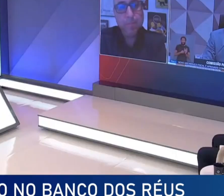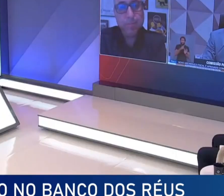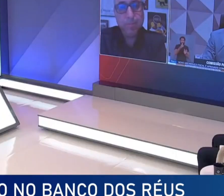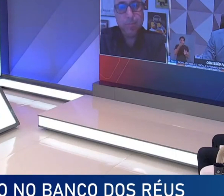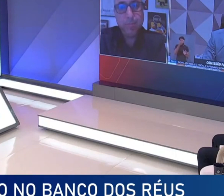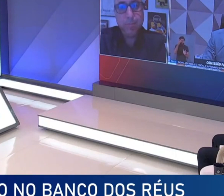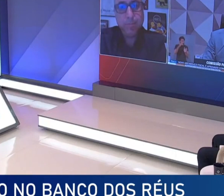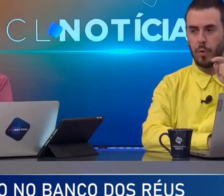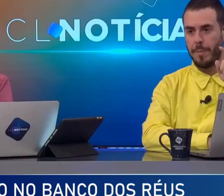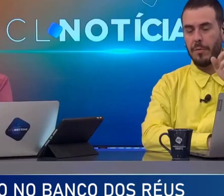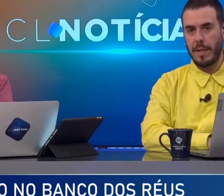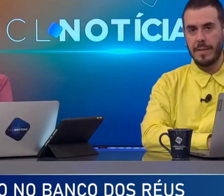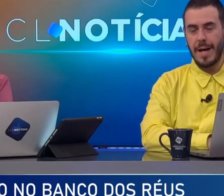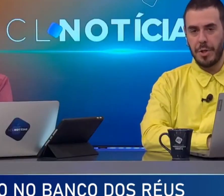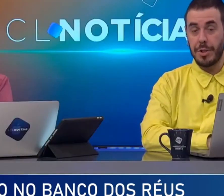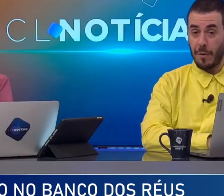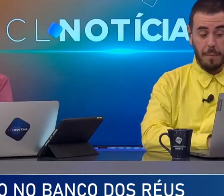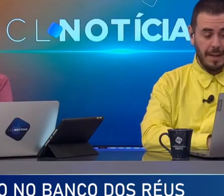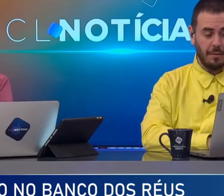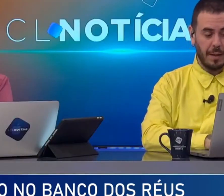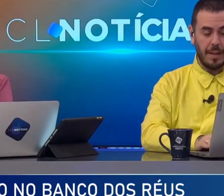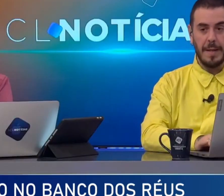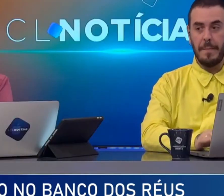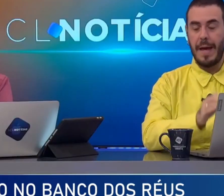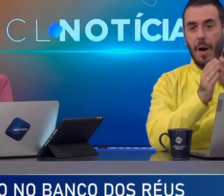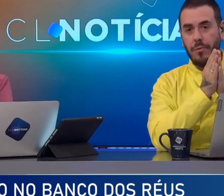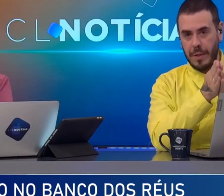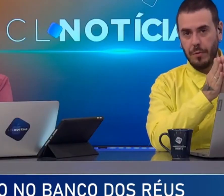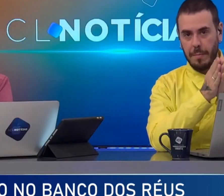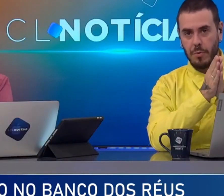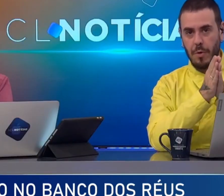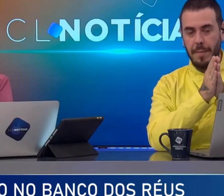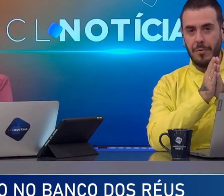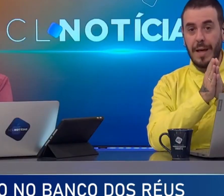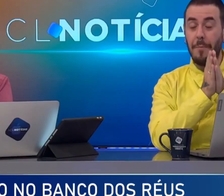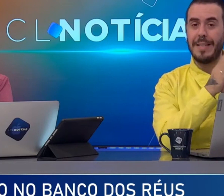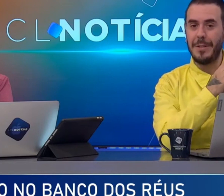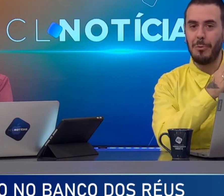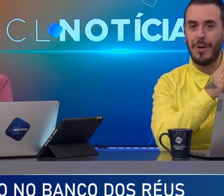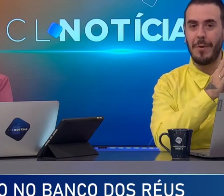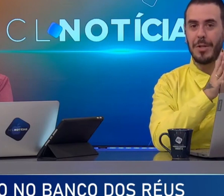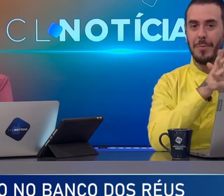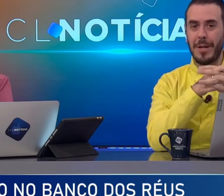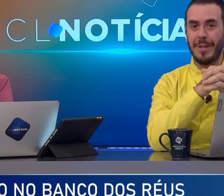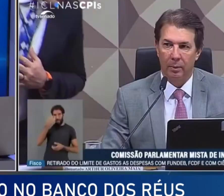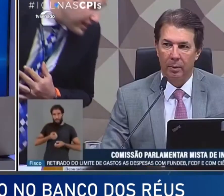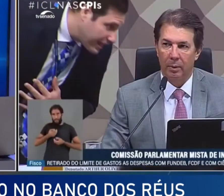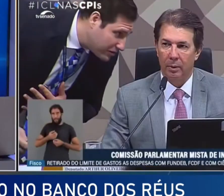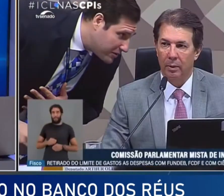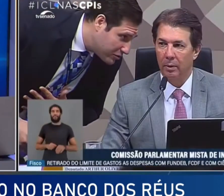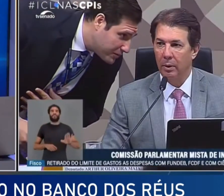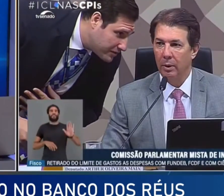Deixa eu só aproveitar, doutor, para atualizar. A gente está acompanhando aqui, ao vivo também o julgamento, né? É um prazer ter o senhor aqui com a gente para